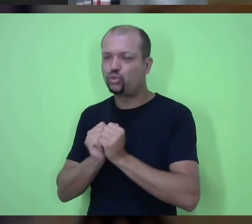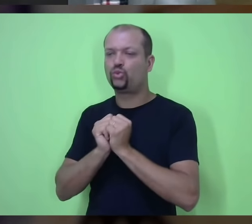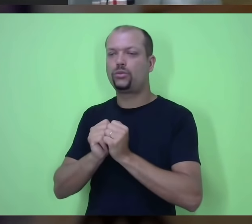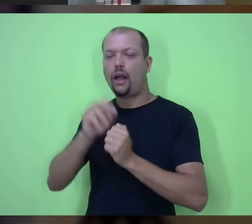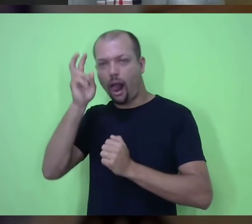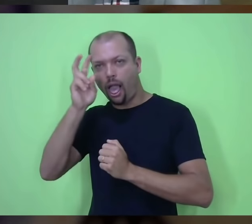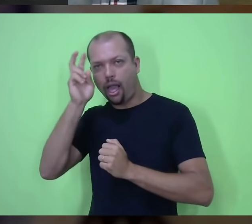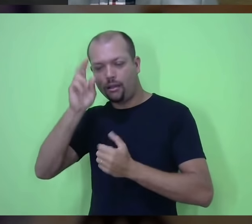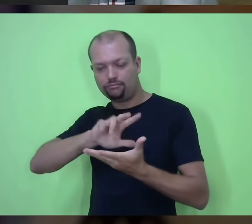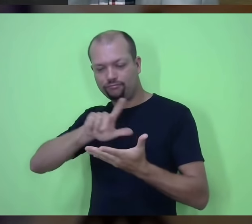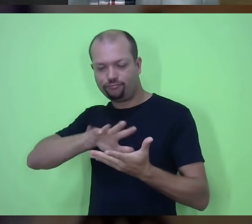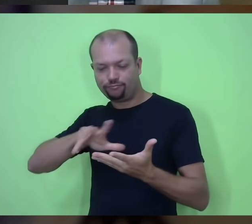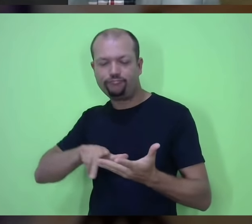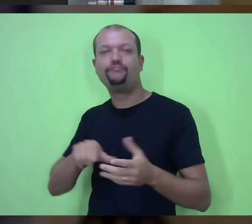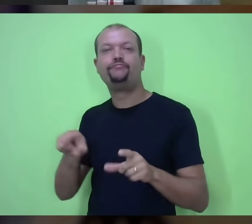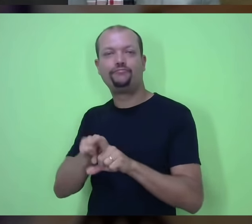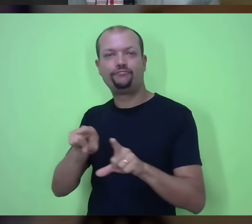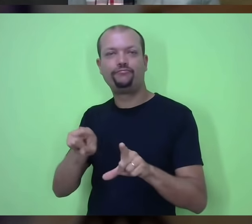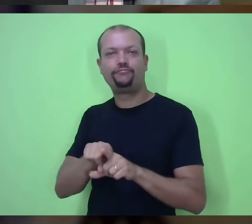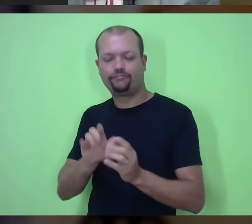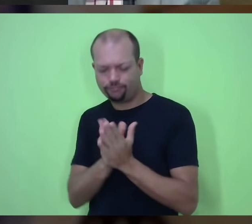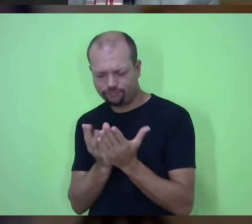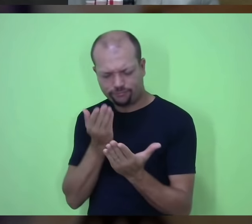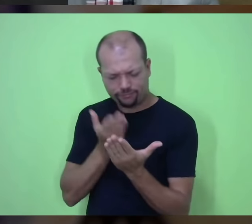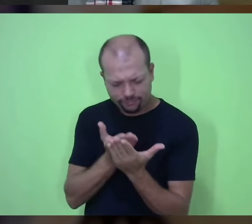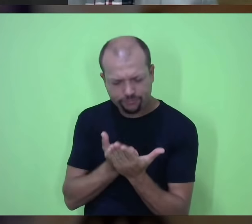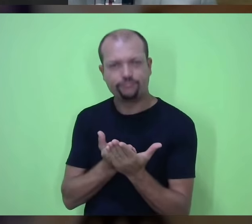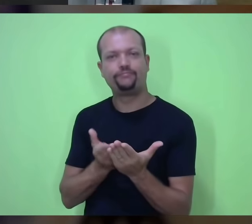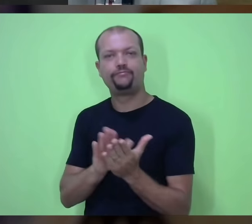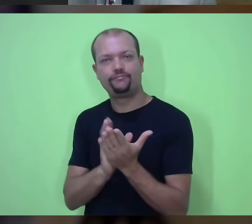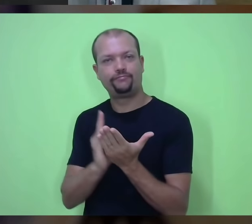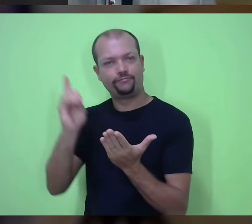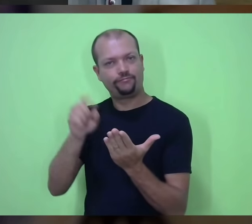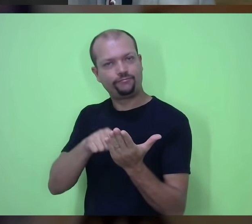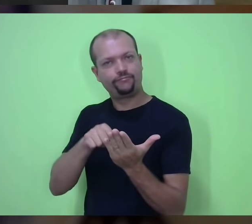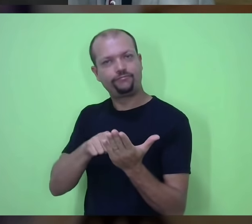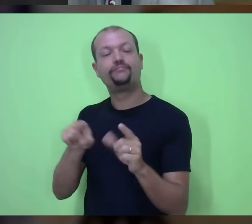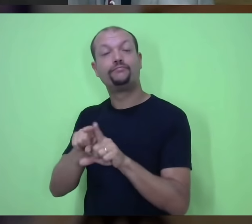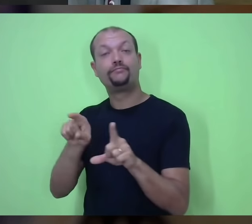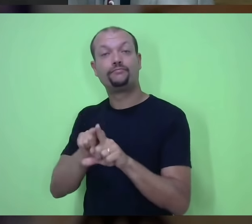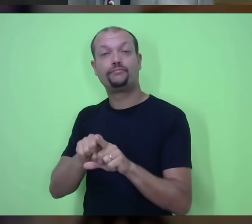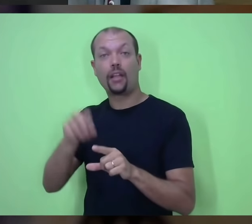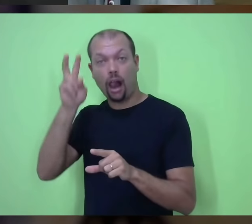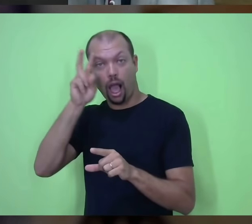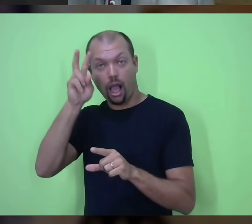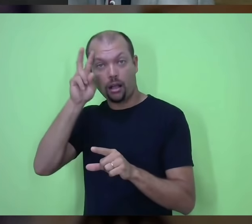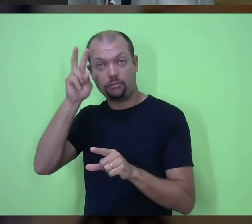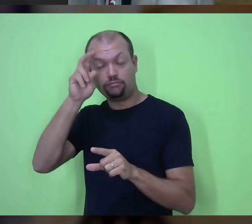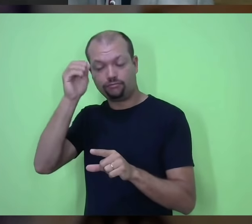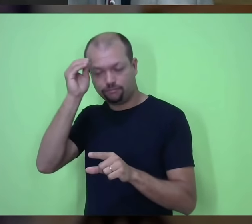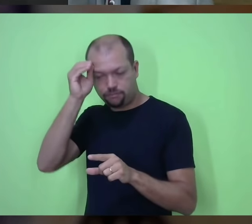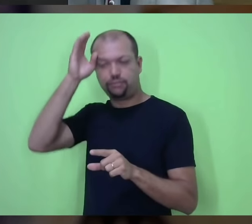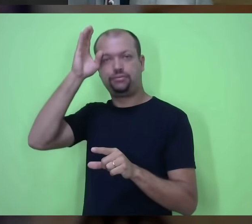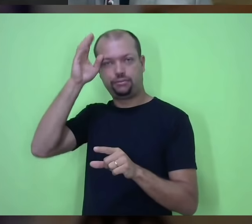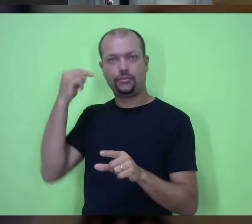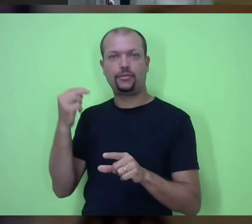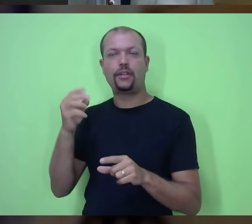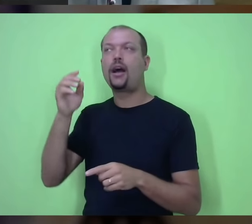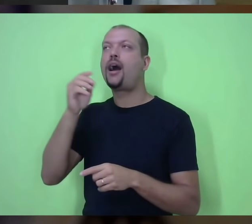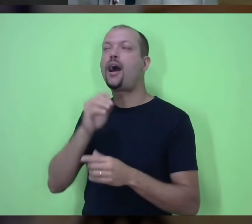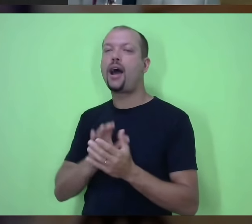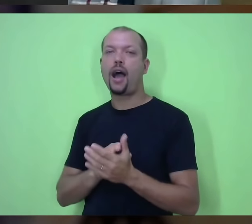para recapitularmos as escrituras e enxergarmos a palavra de Deus que ela tem para nós nesse